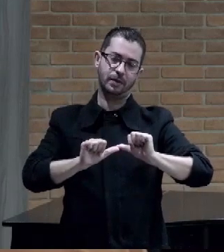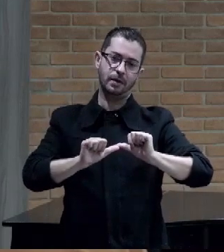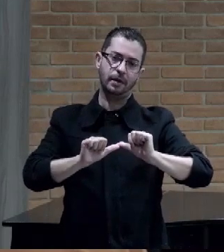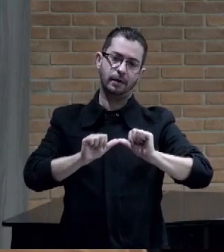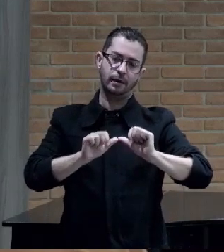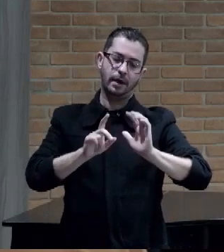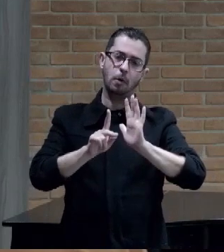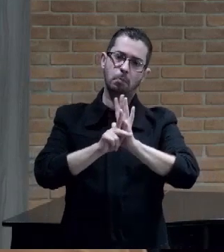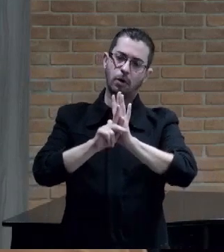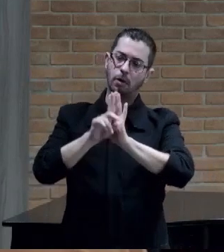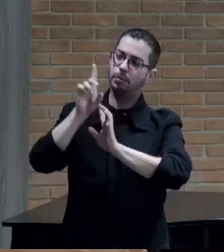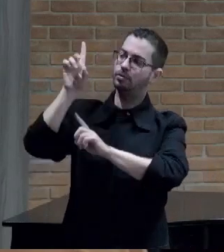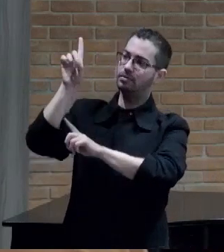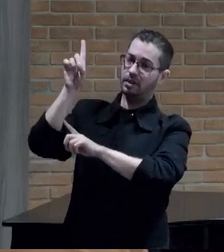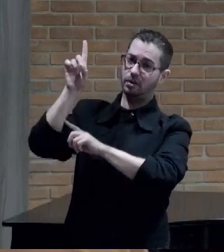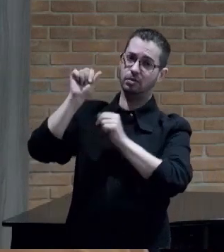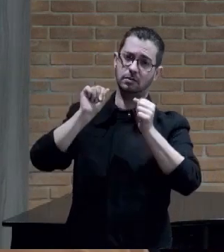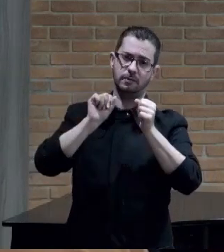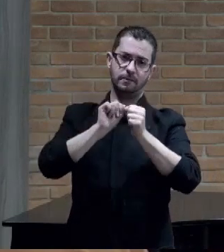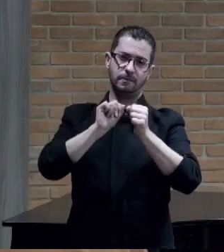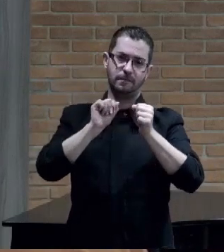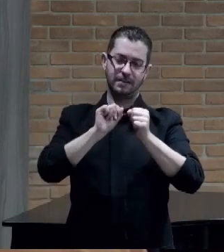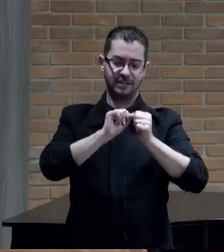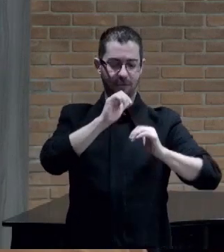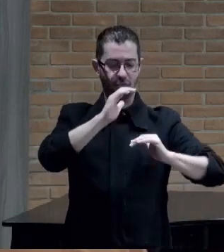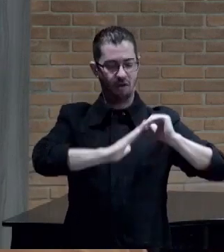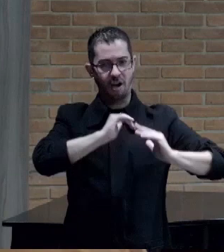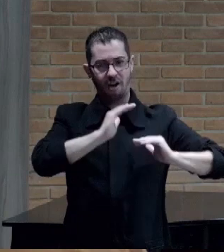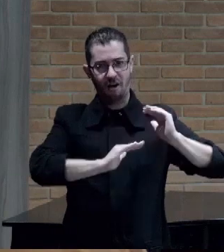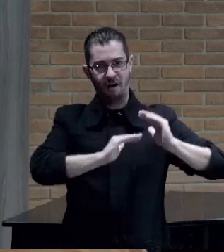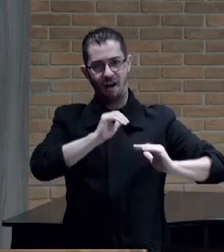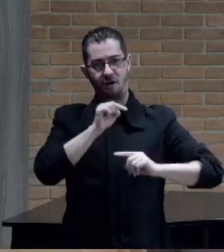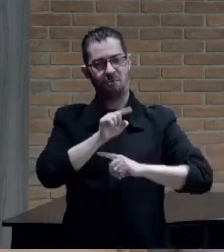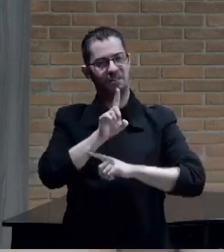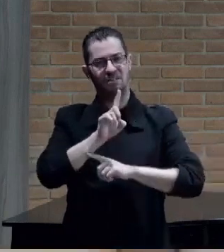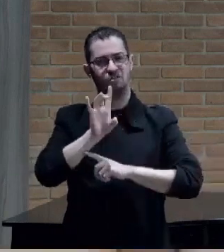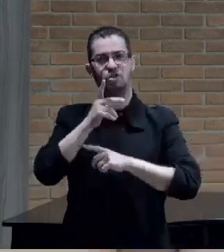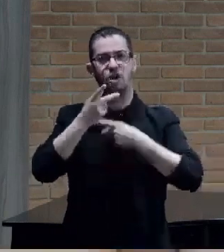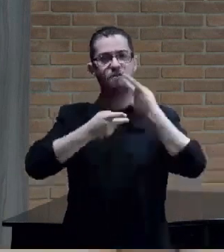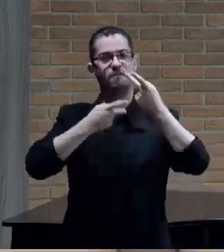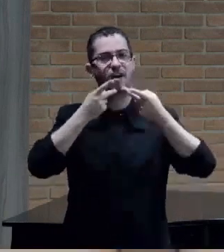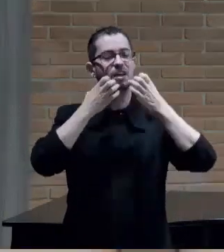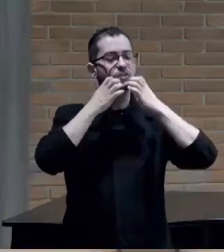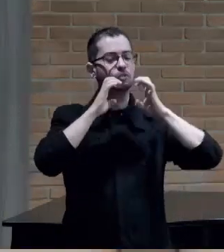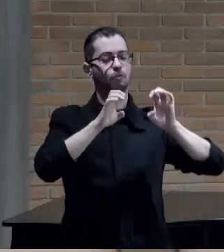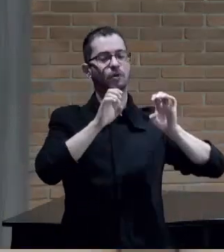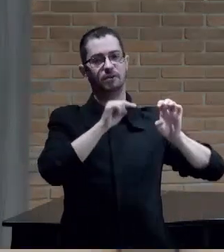próprio Deus fazendo isso, não apenas falando acerca disso.